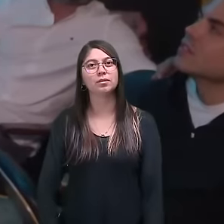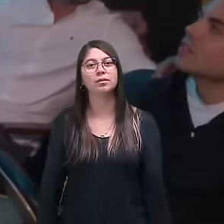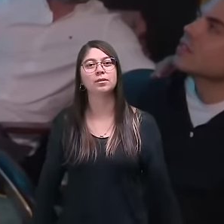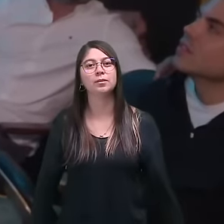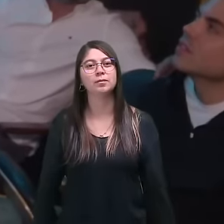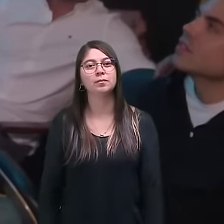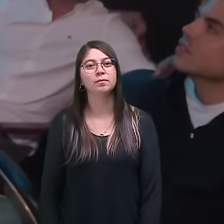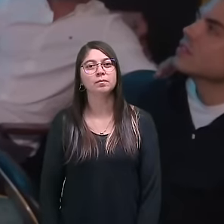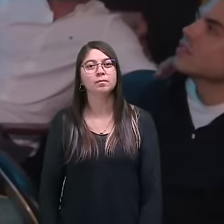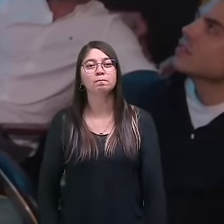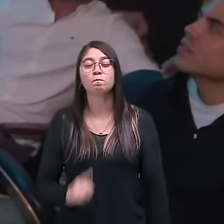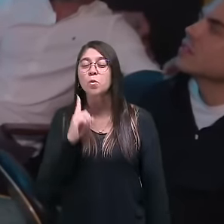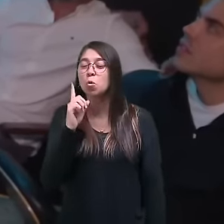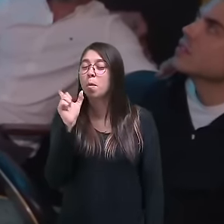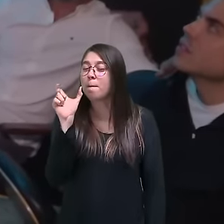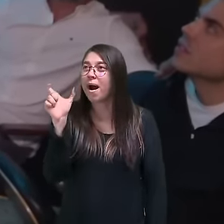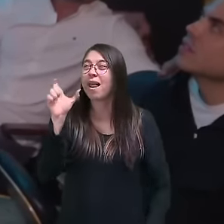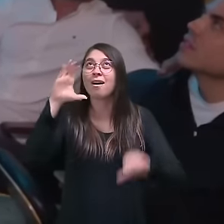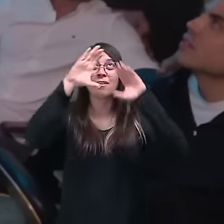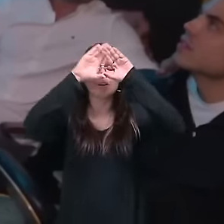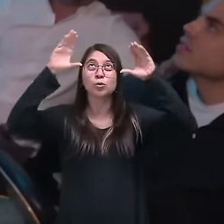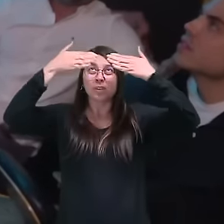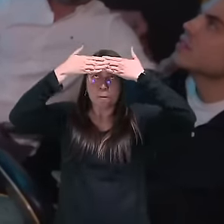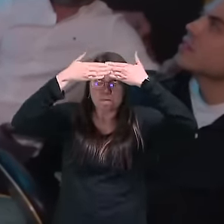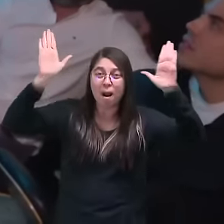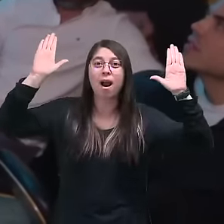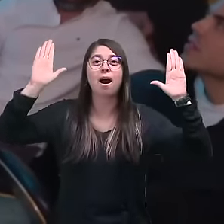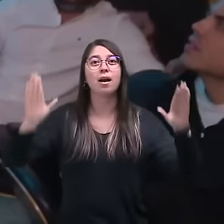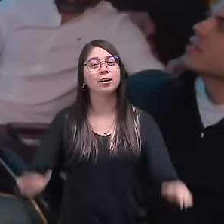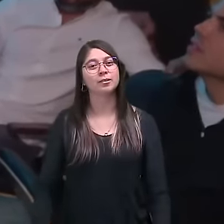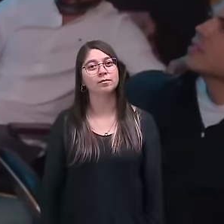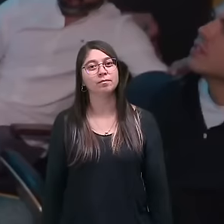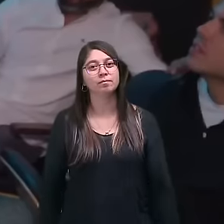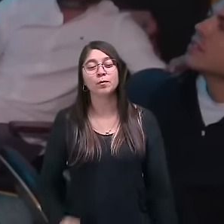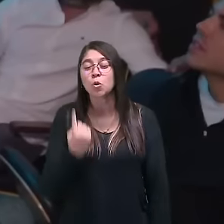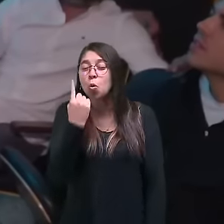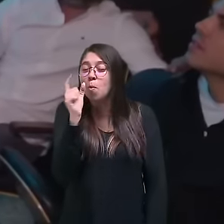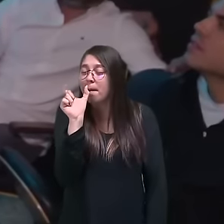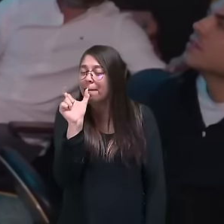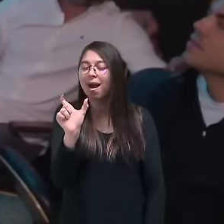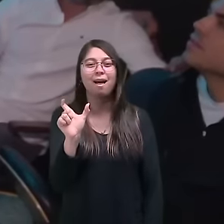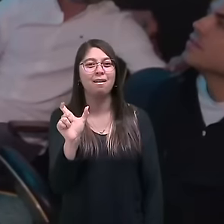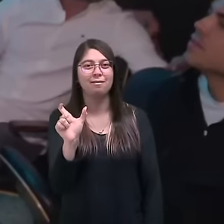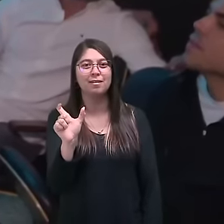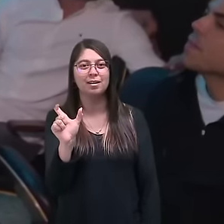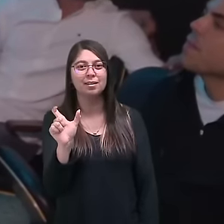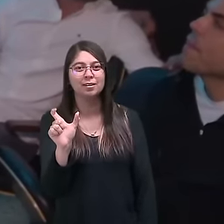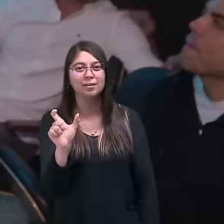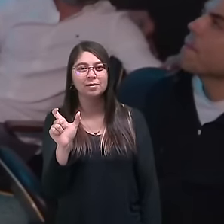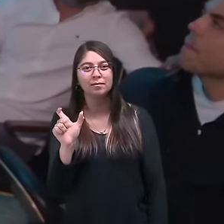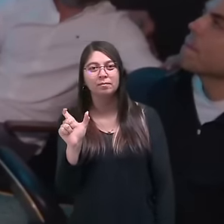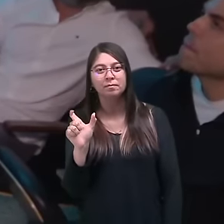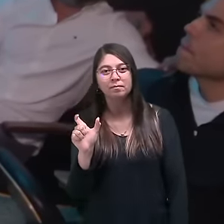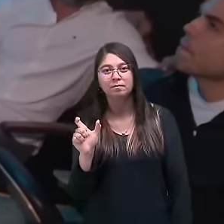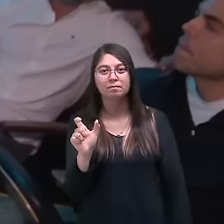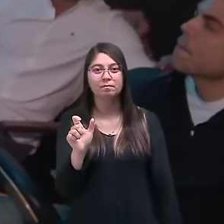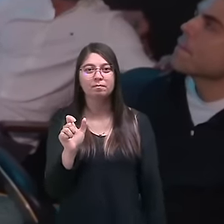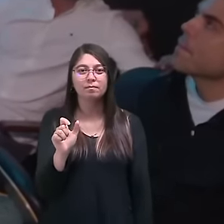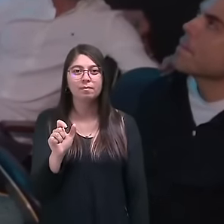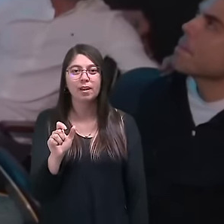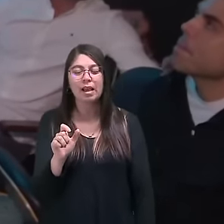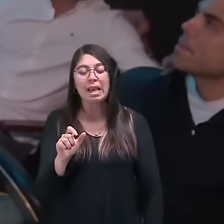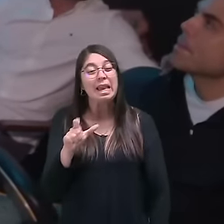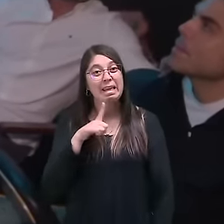É uma palavra que abre o céu. É uma palavra que provoca que uma escada desça para anjos